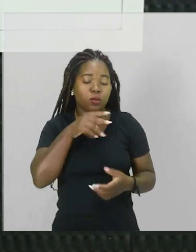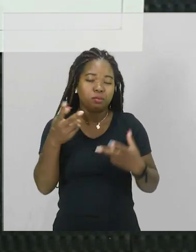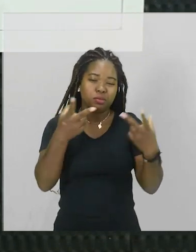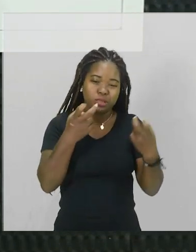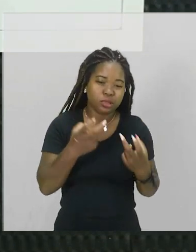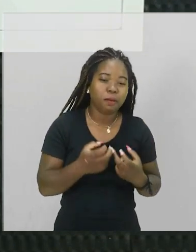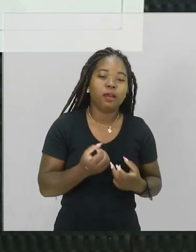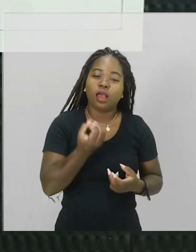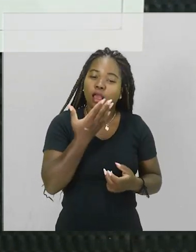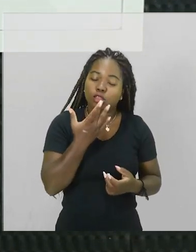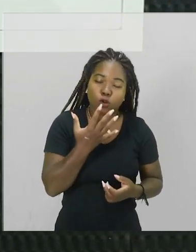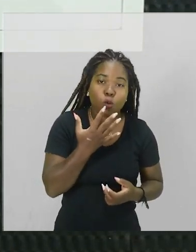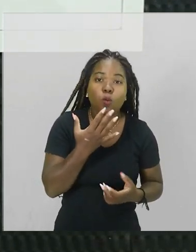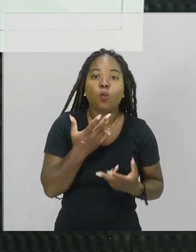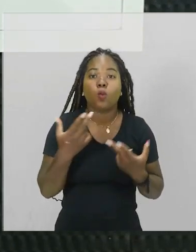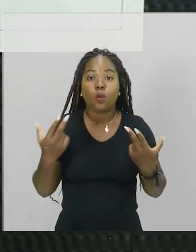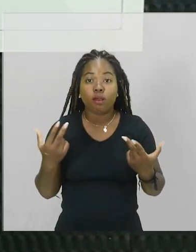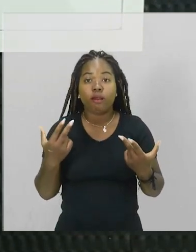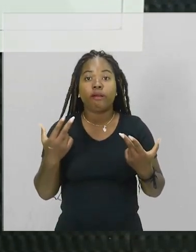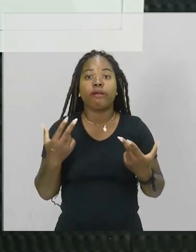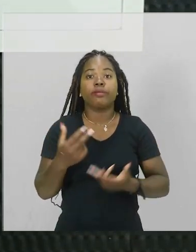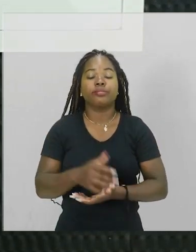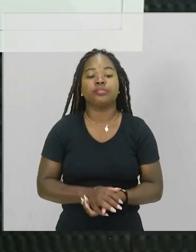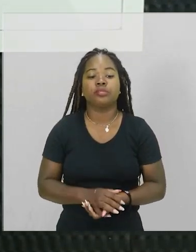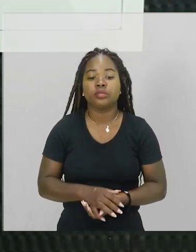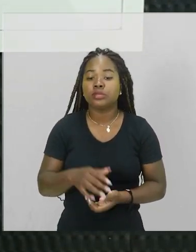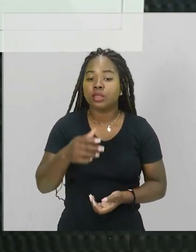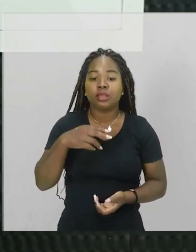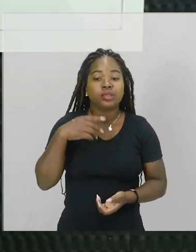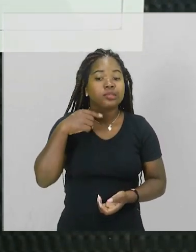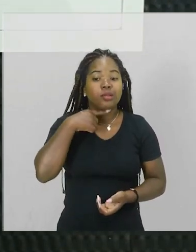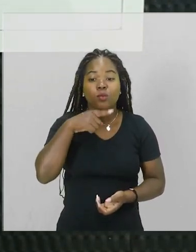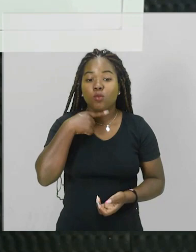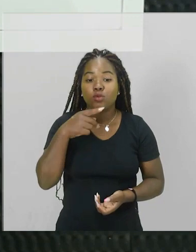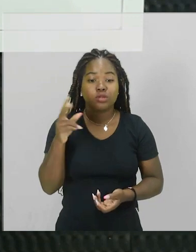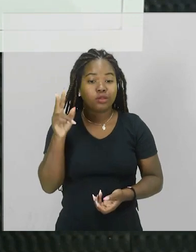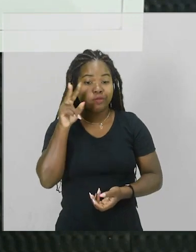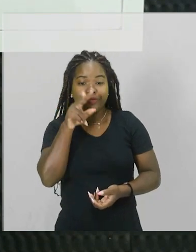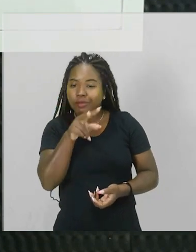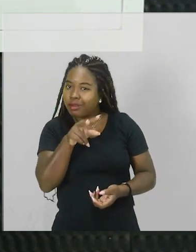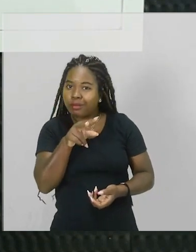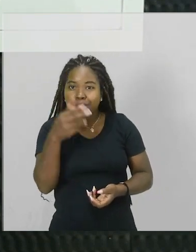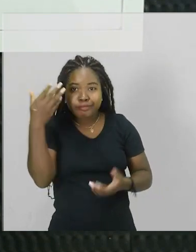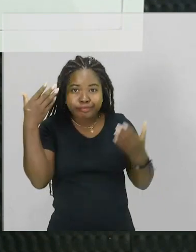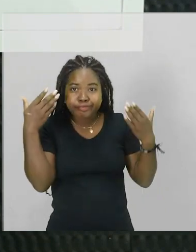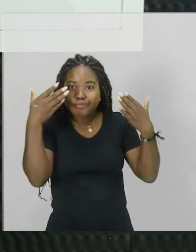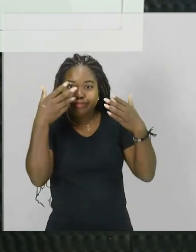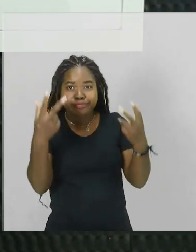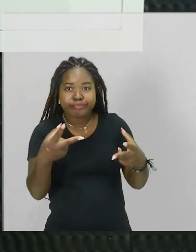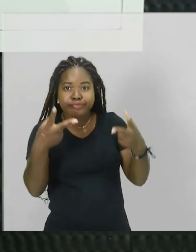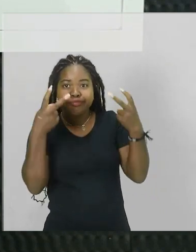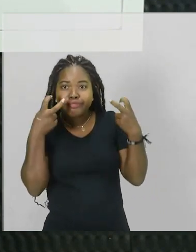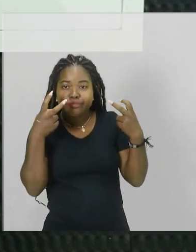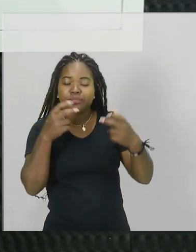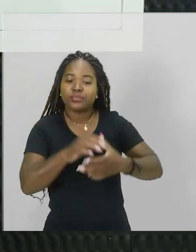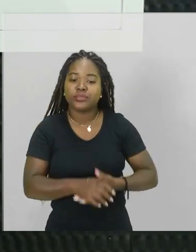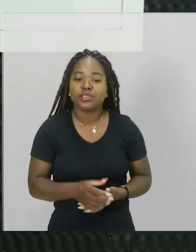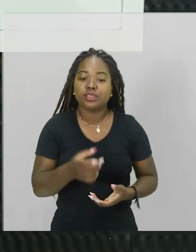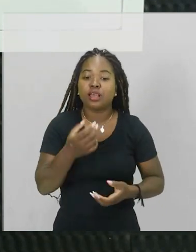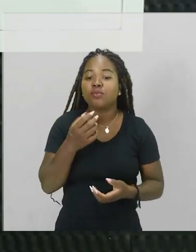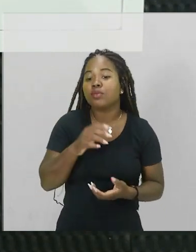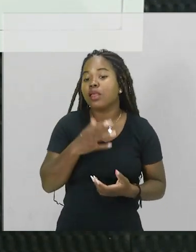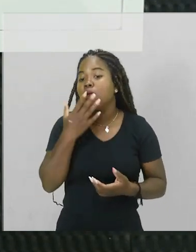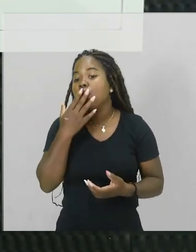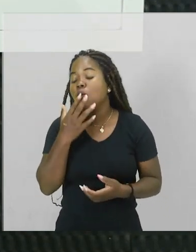protanopia não consegue ver tons, não é? A ausência, né, de receptores da cor